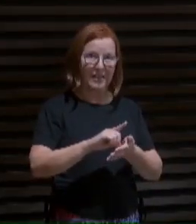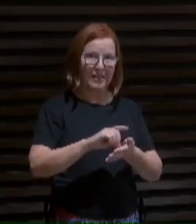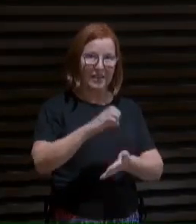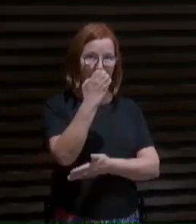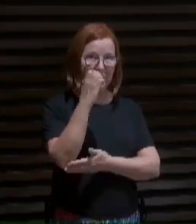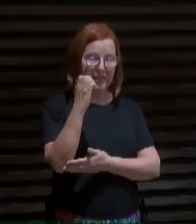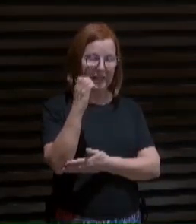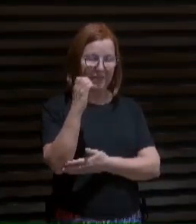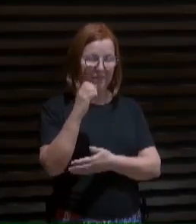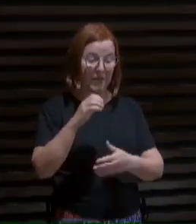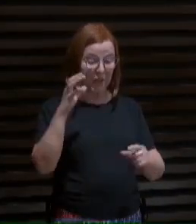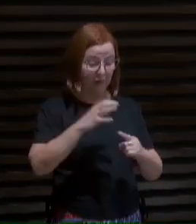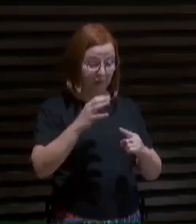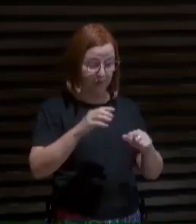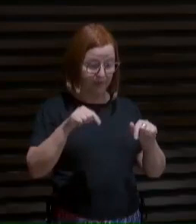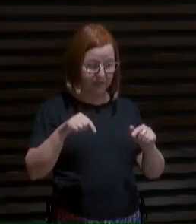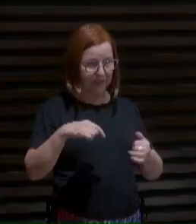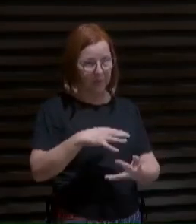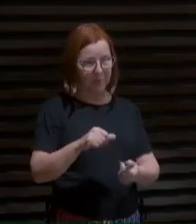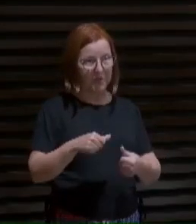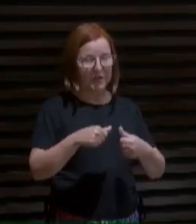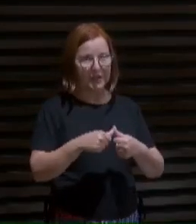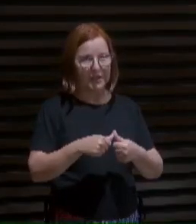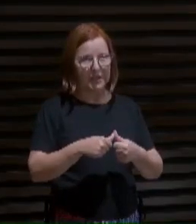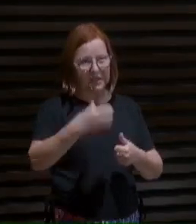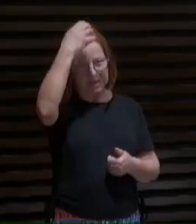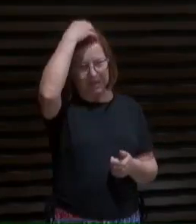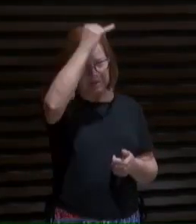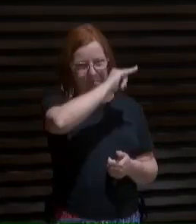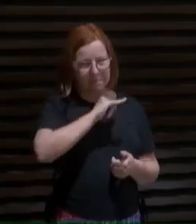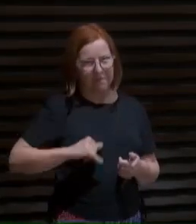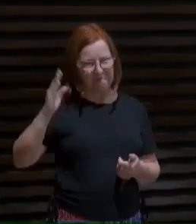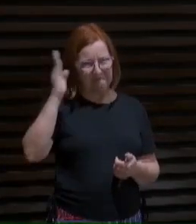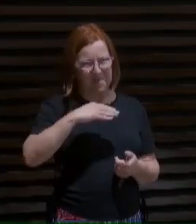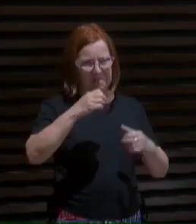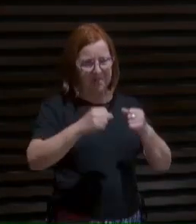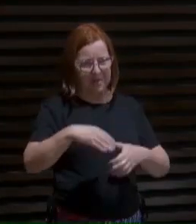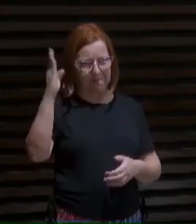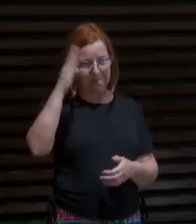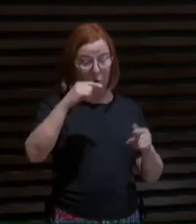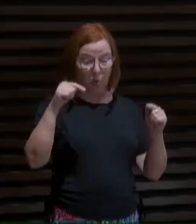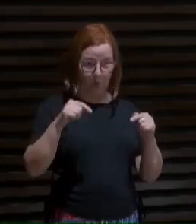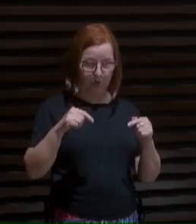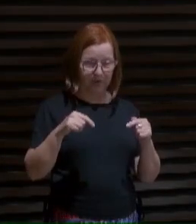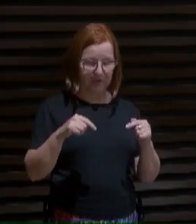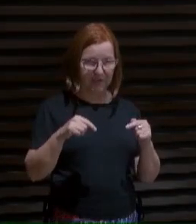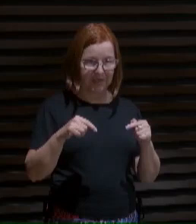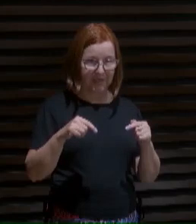estes principados, essas potestades, com as quais hoje nós estamos